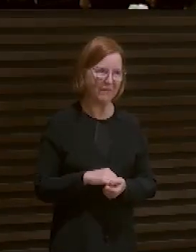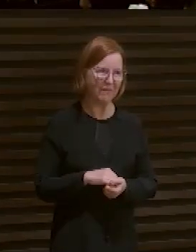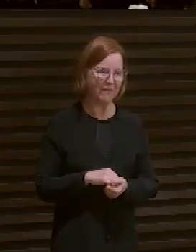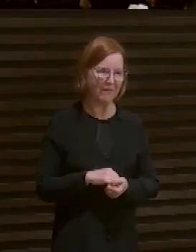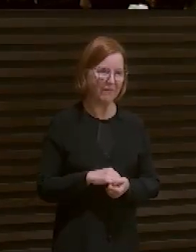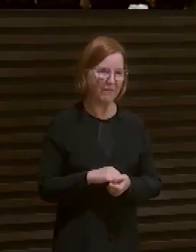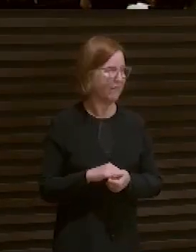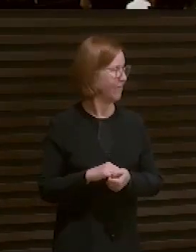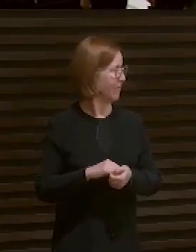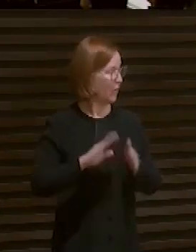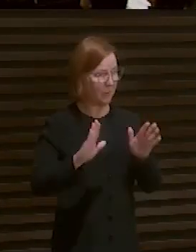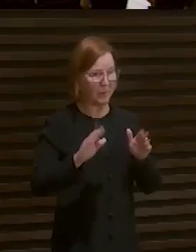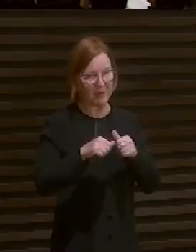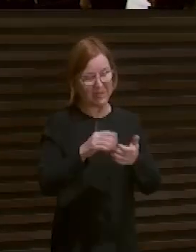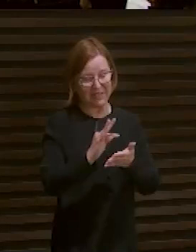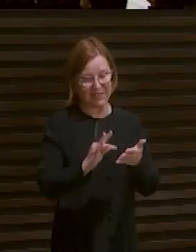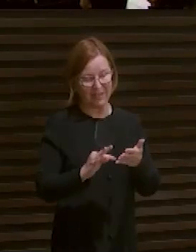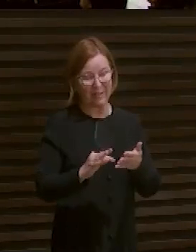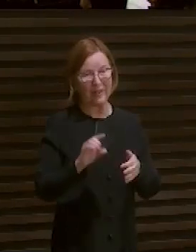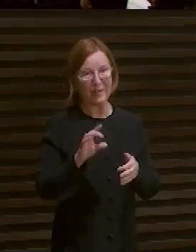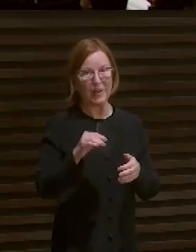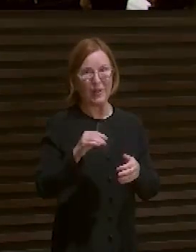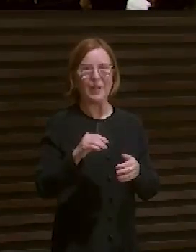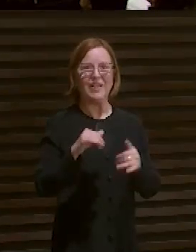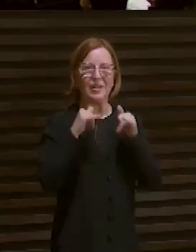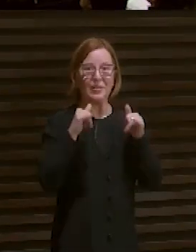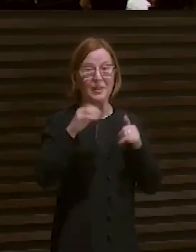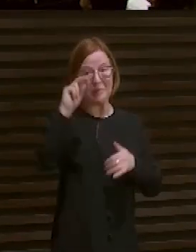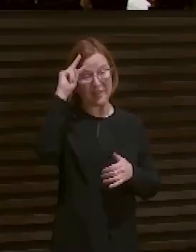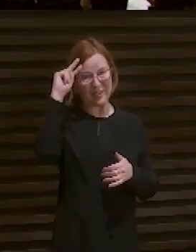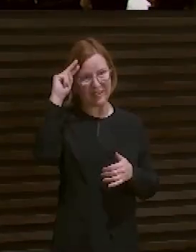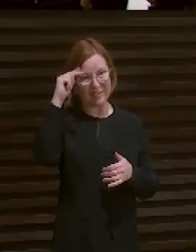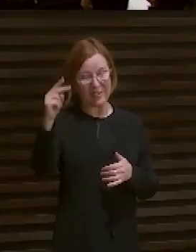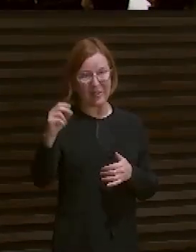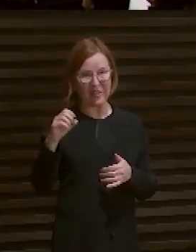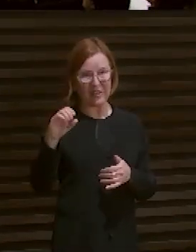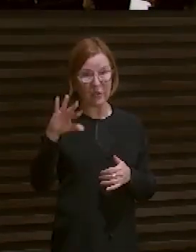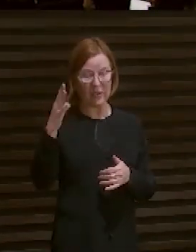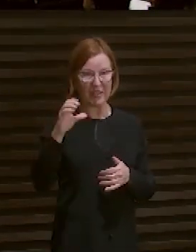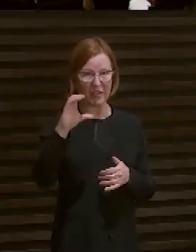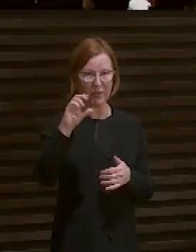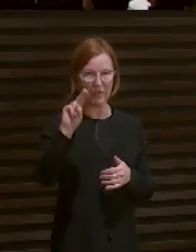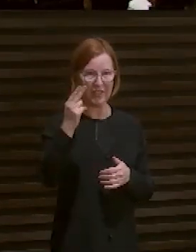Eu vou parar nesse pedaço aqui só para contar uma história que aconteceu na China.